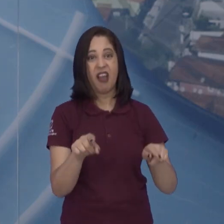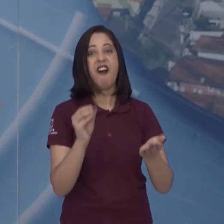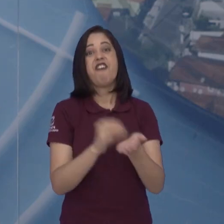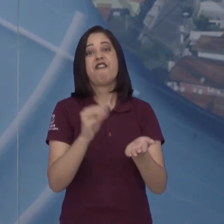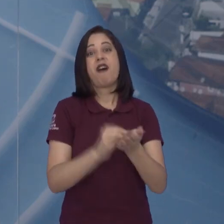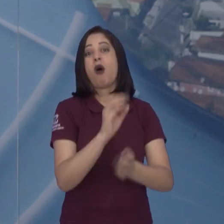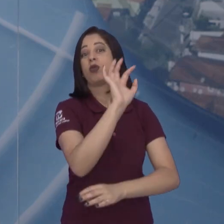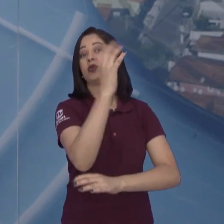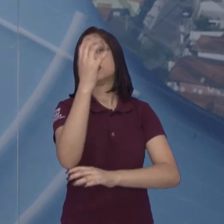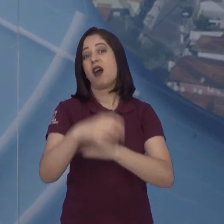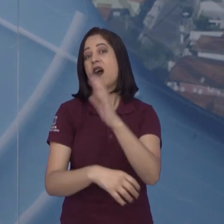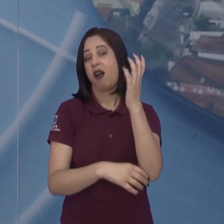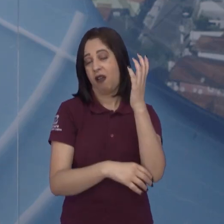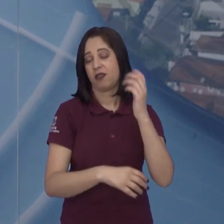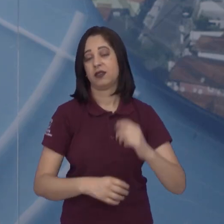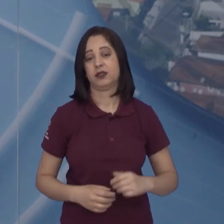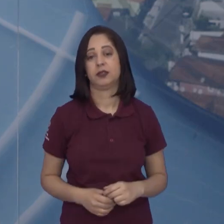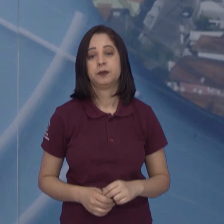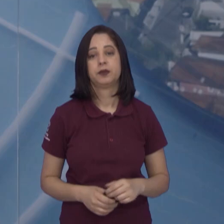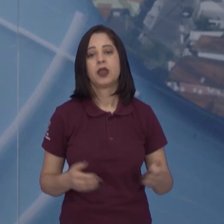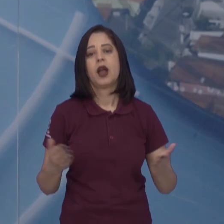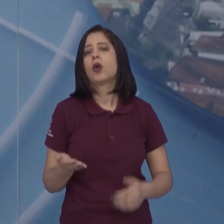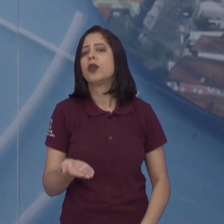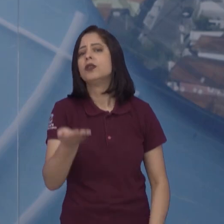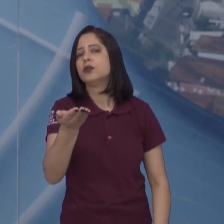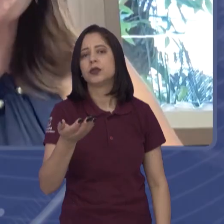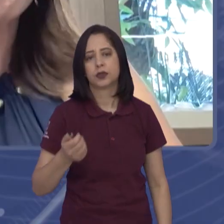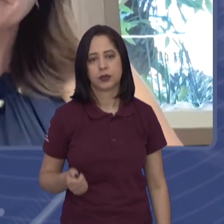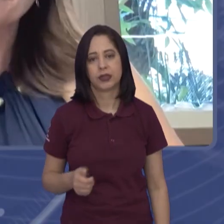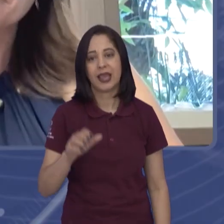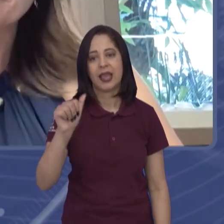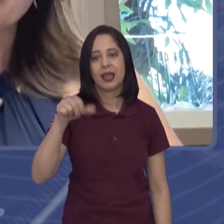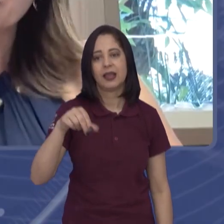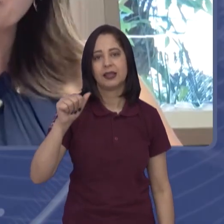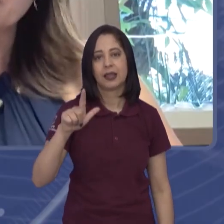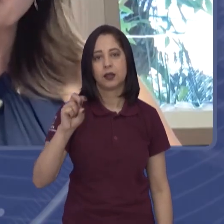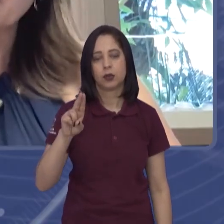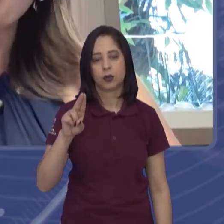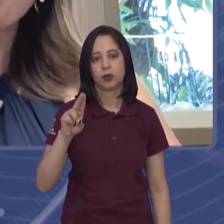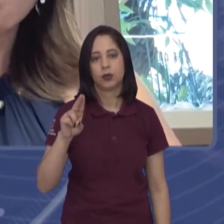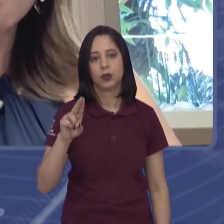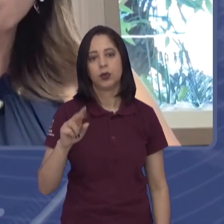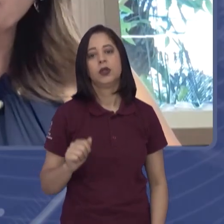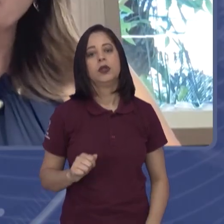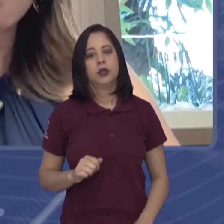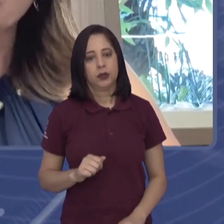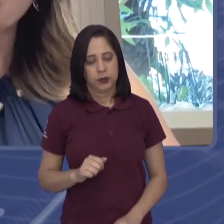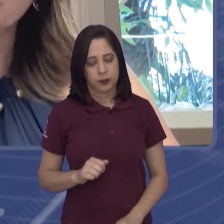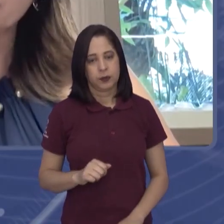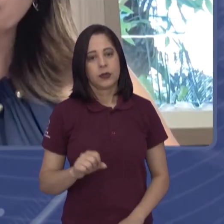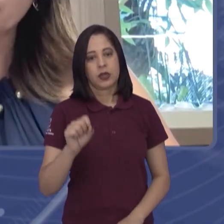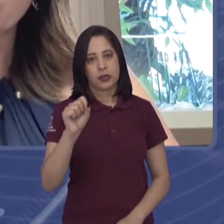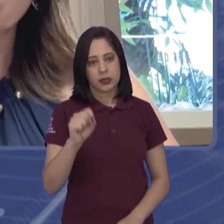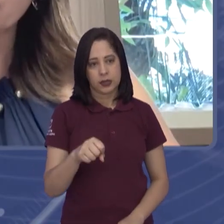no local. Ana Lu, quero voltar para você para a gente falar justamente sobre isso, né? É um conceito que está